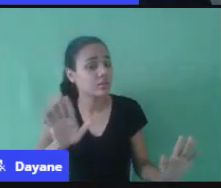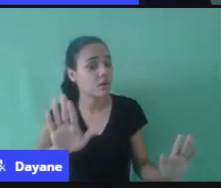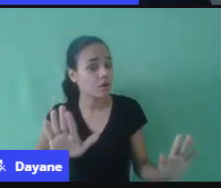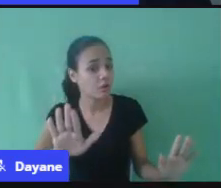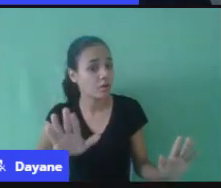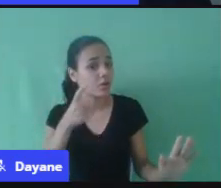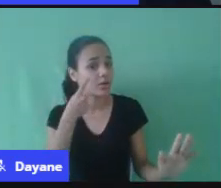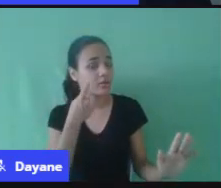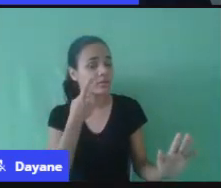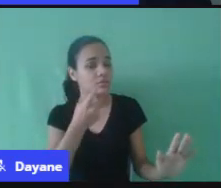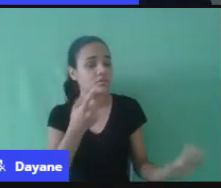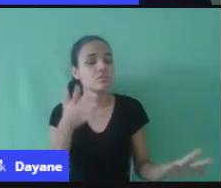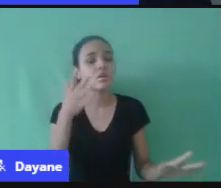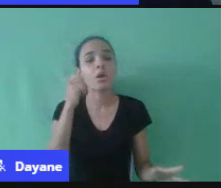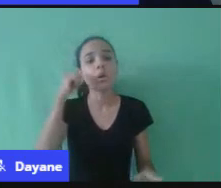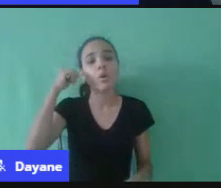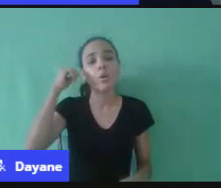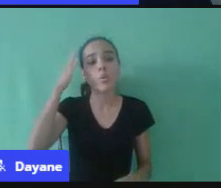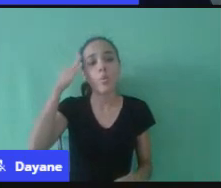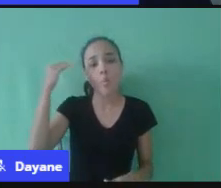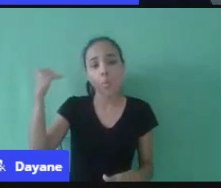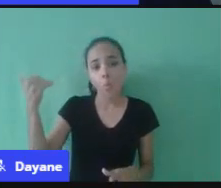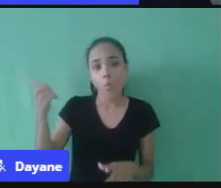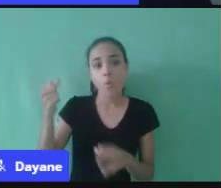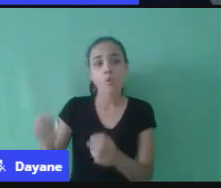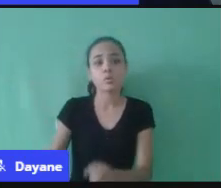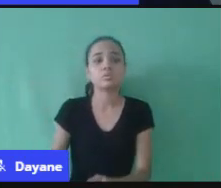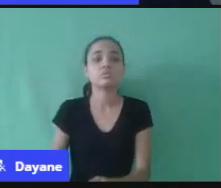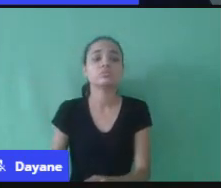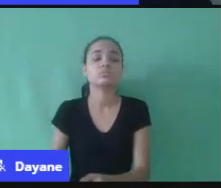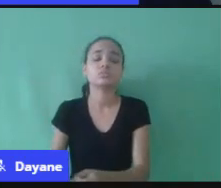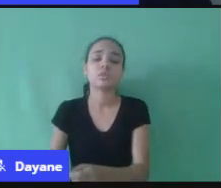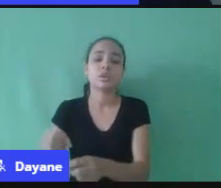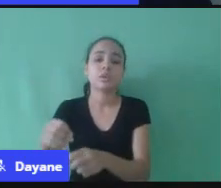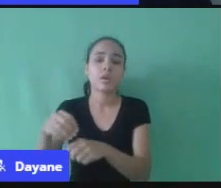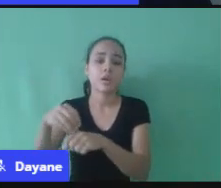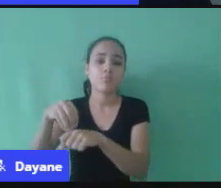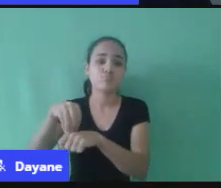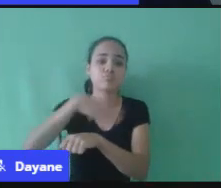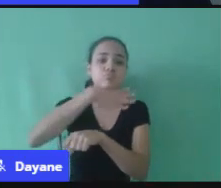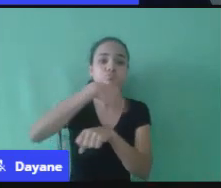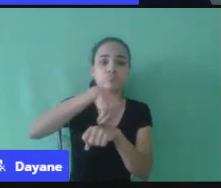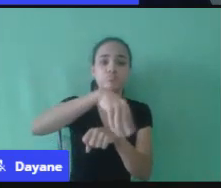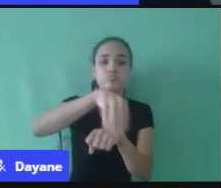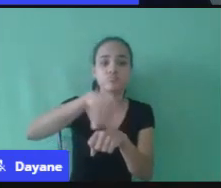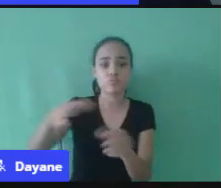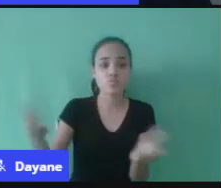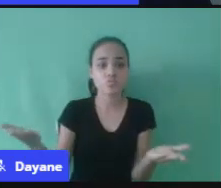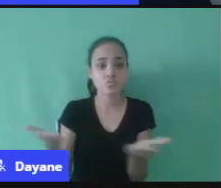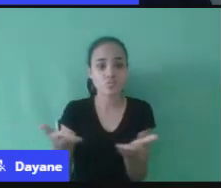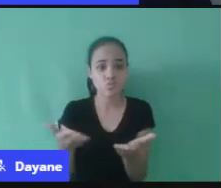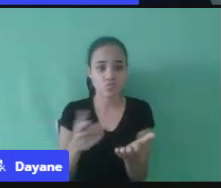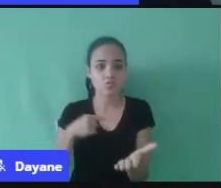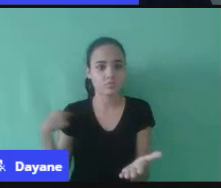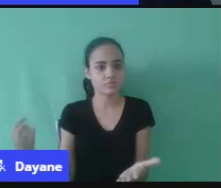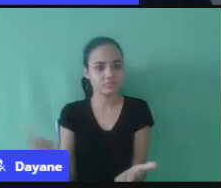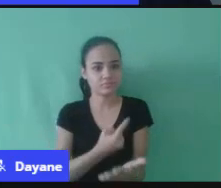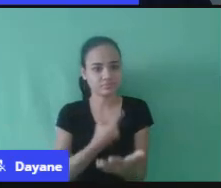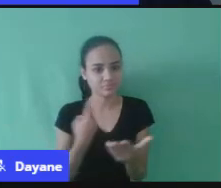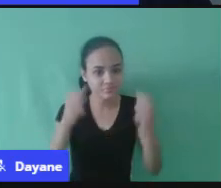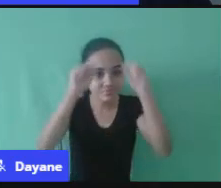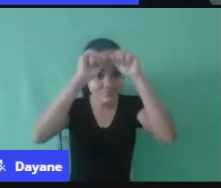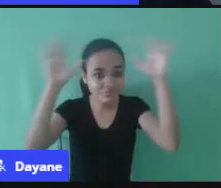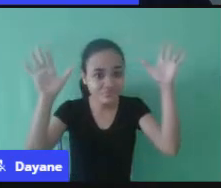explicando, né, compartilhando conosco essa compreensão da importância e